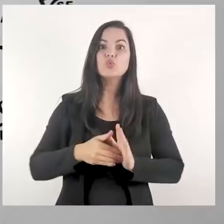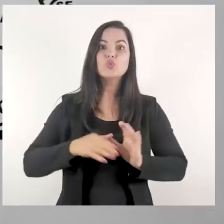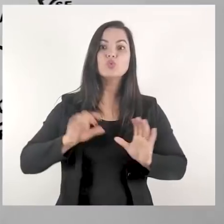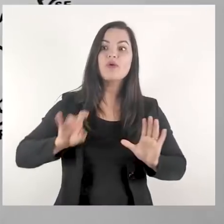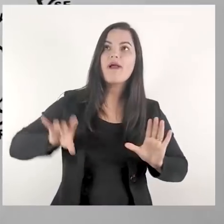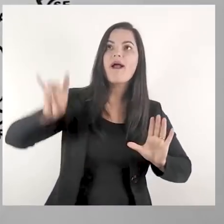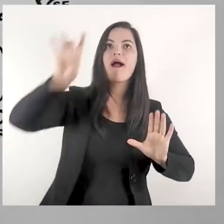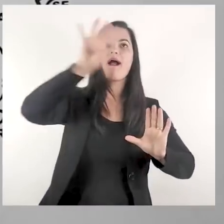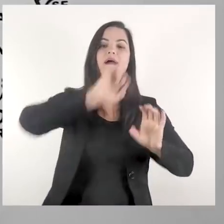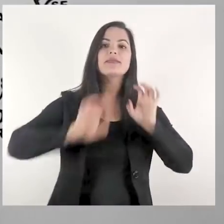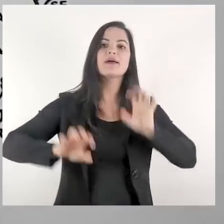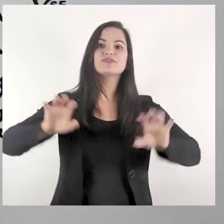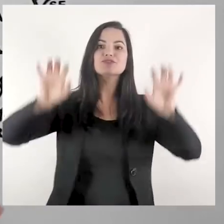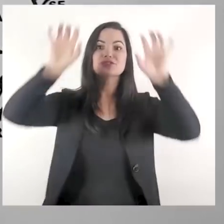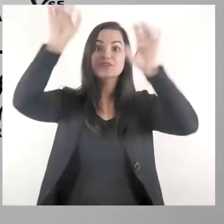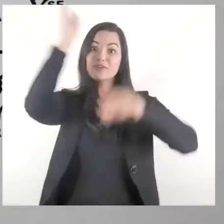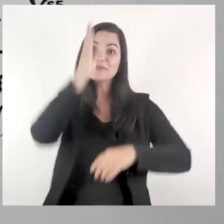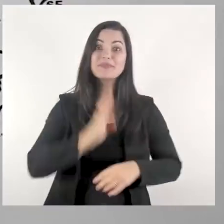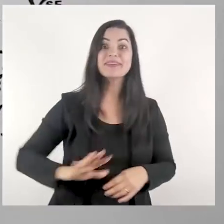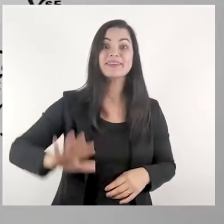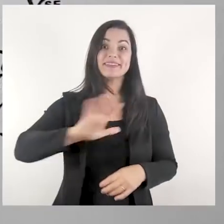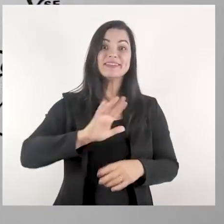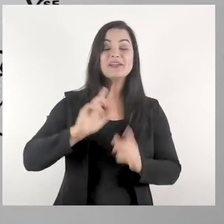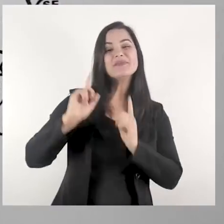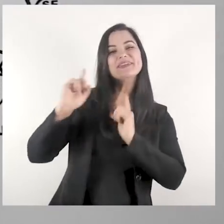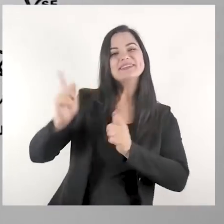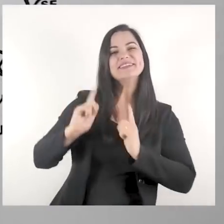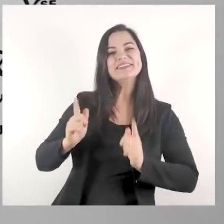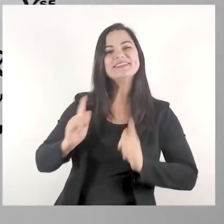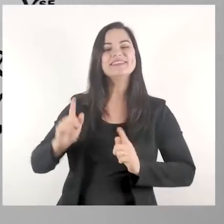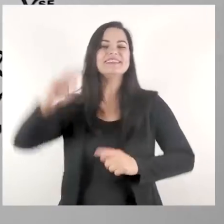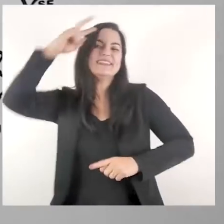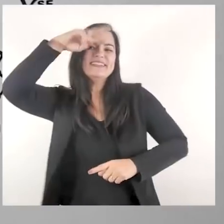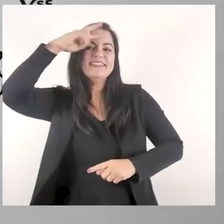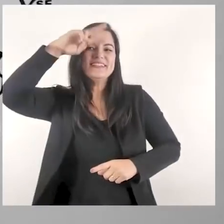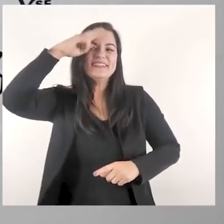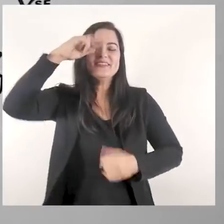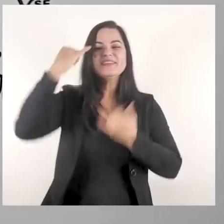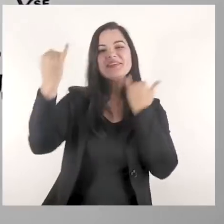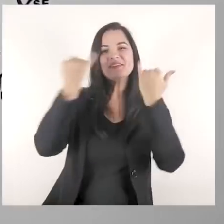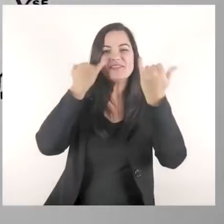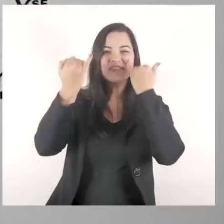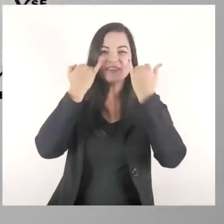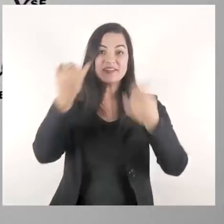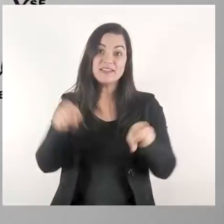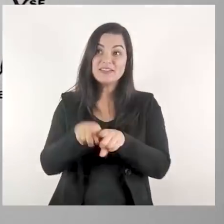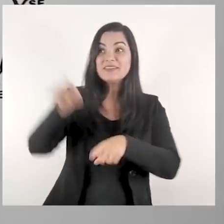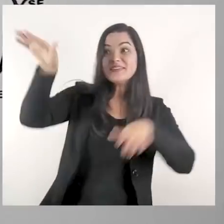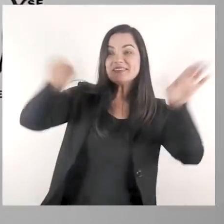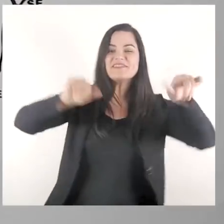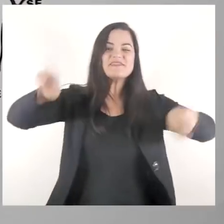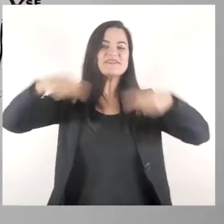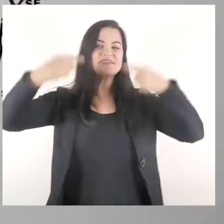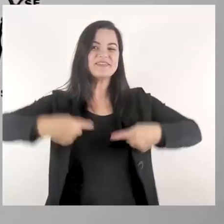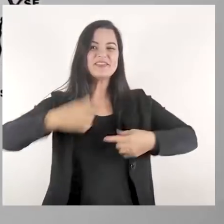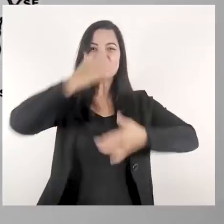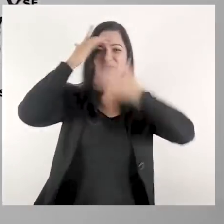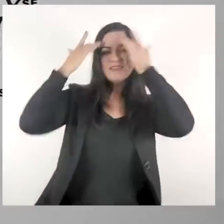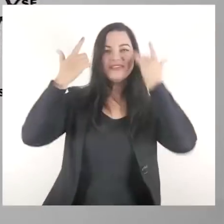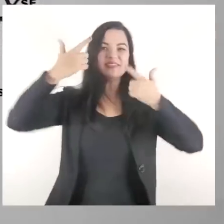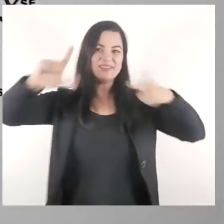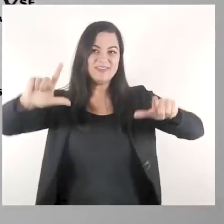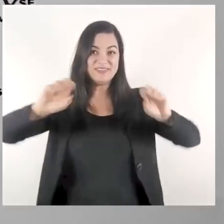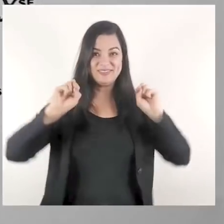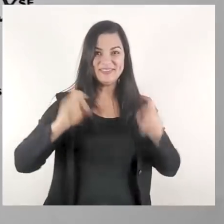do nosso país para se divertir, para relembrar as informações, para desafiar outras pessoas,